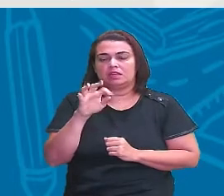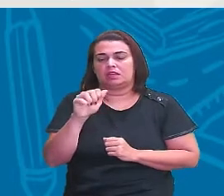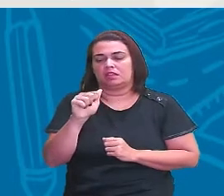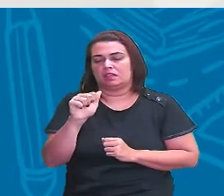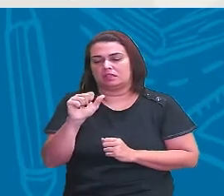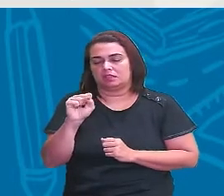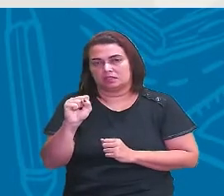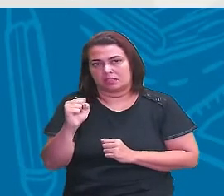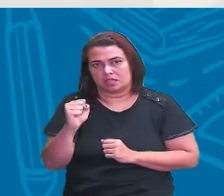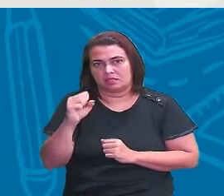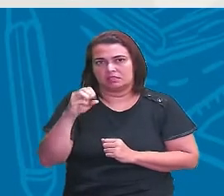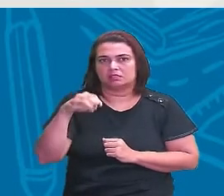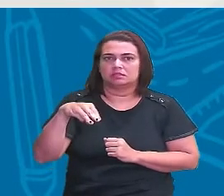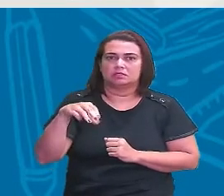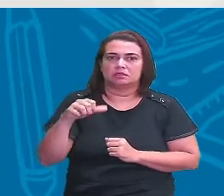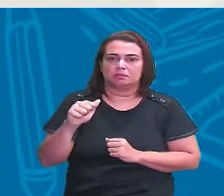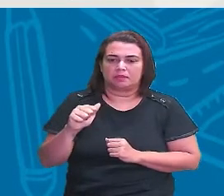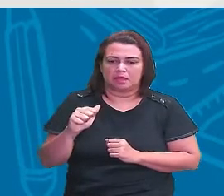Fantasma.